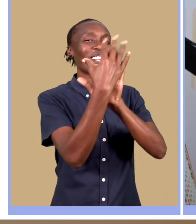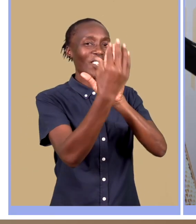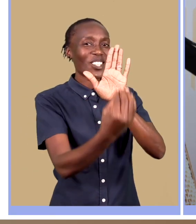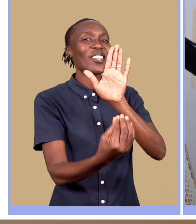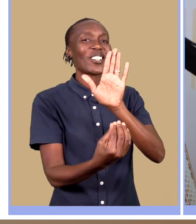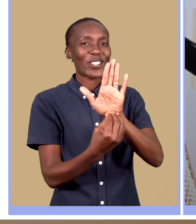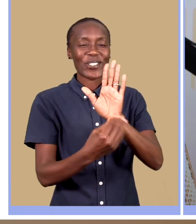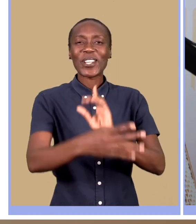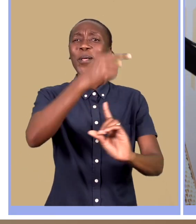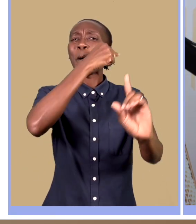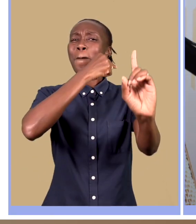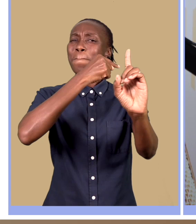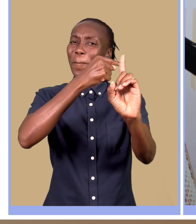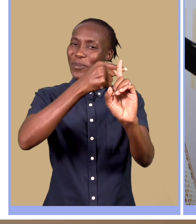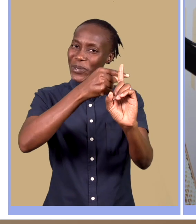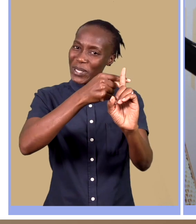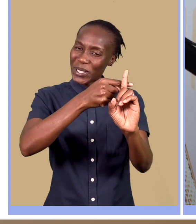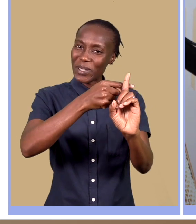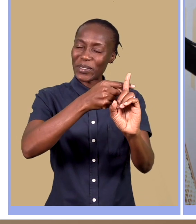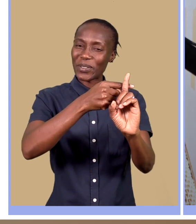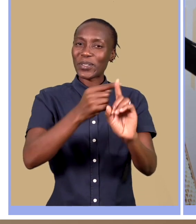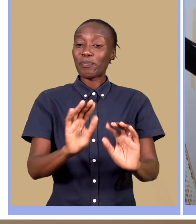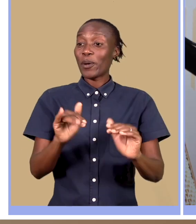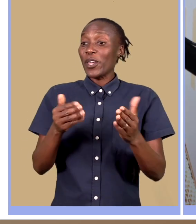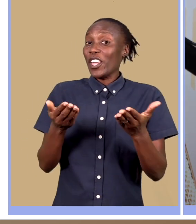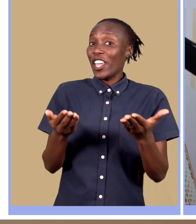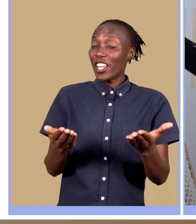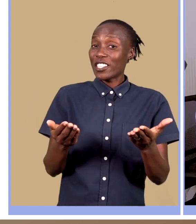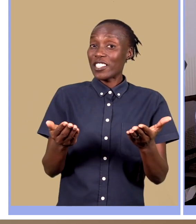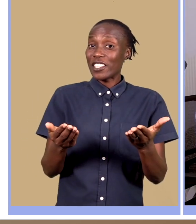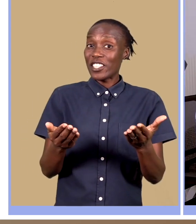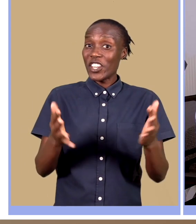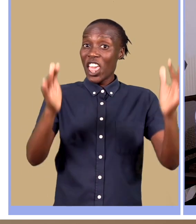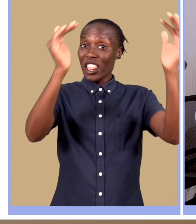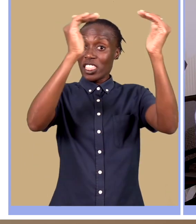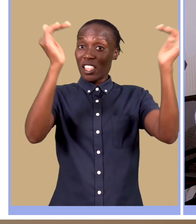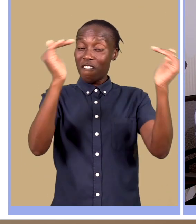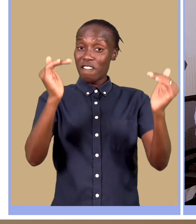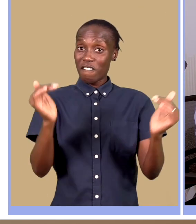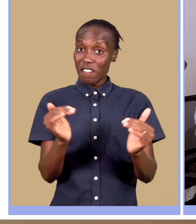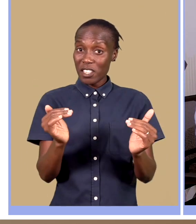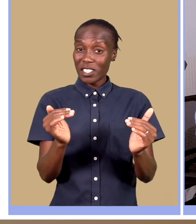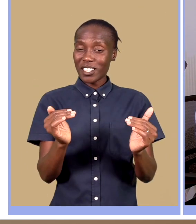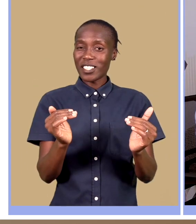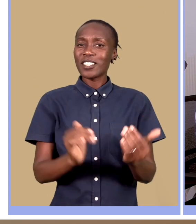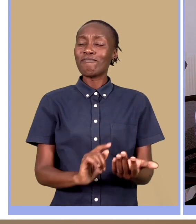dando resultados significativos. Ou seja, essas categorias que têm